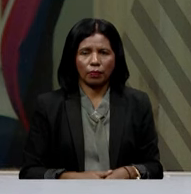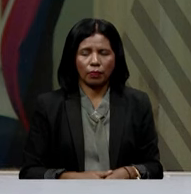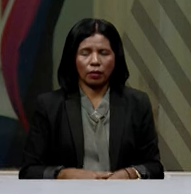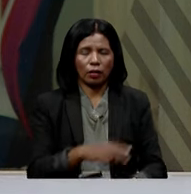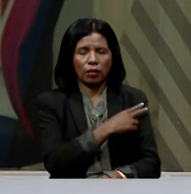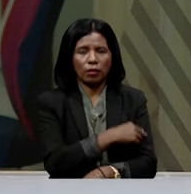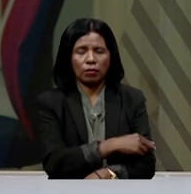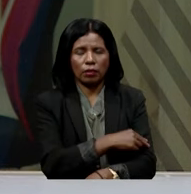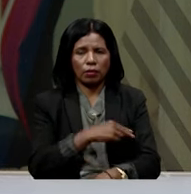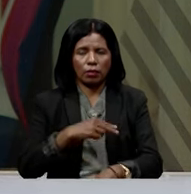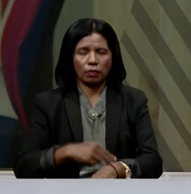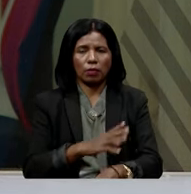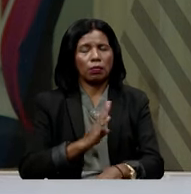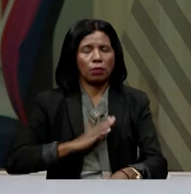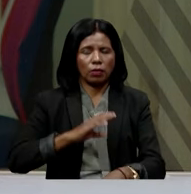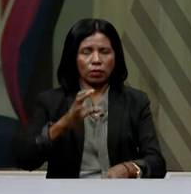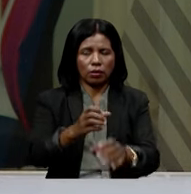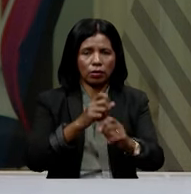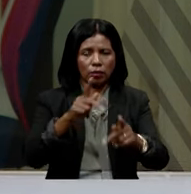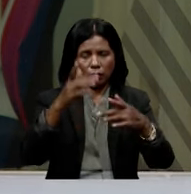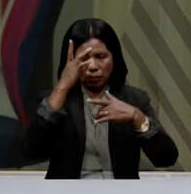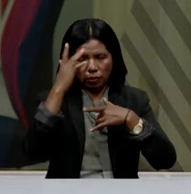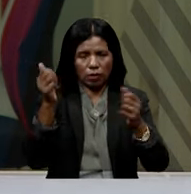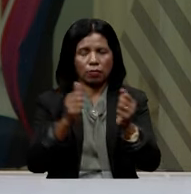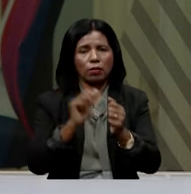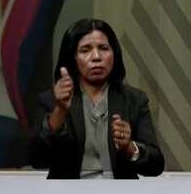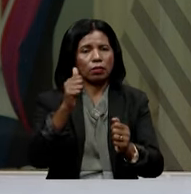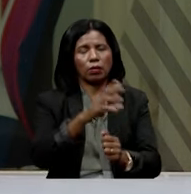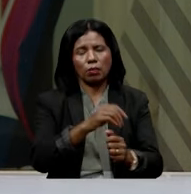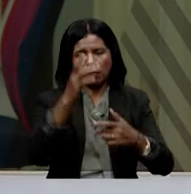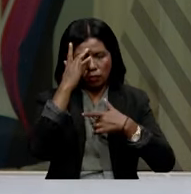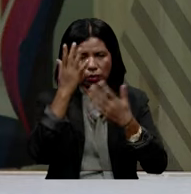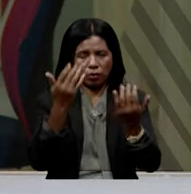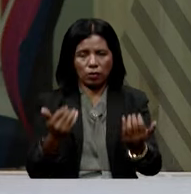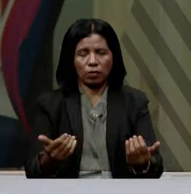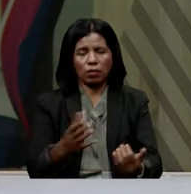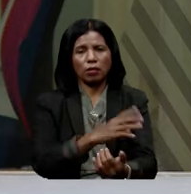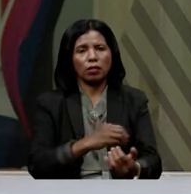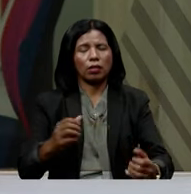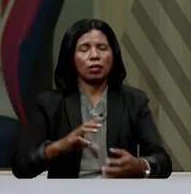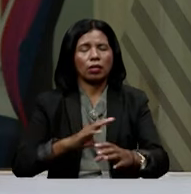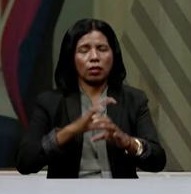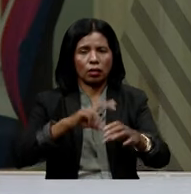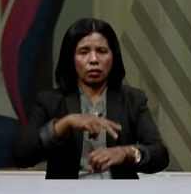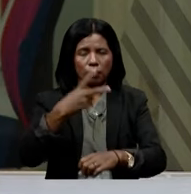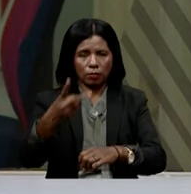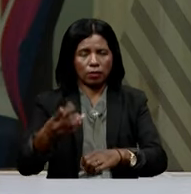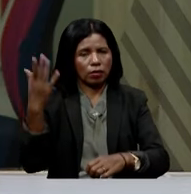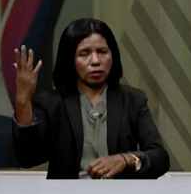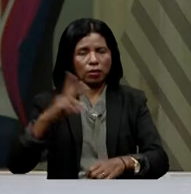Hospital Regional Eduardo Ximenes Baucau, simu paciente na insanulo ou condição grave, a foi acontece acidente de tráfego e